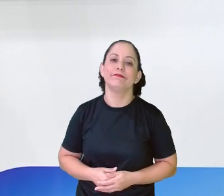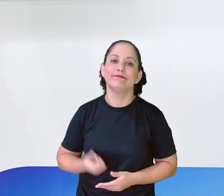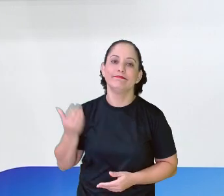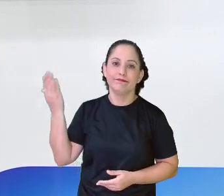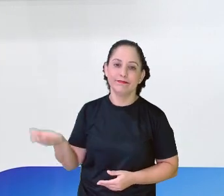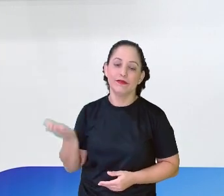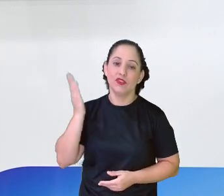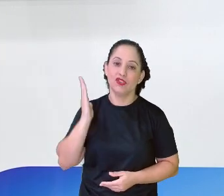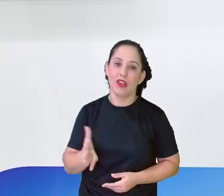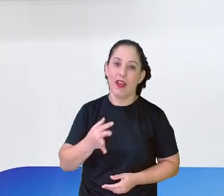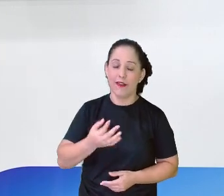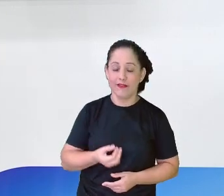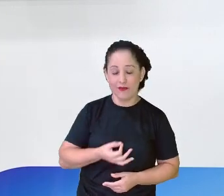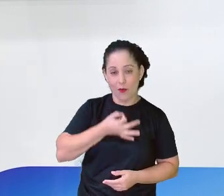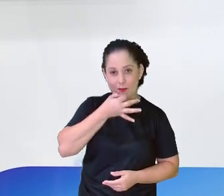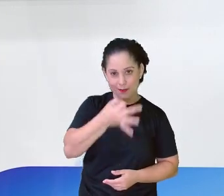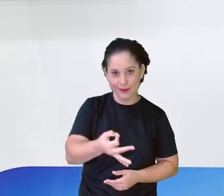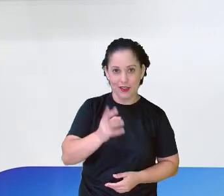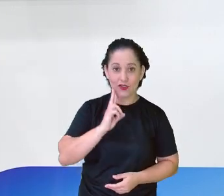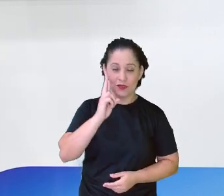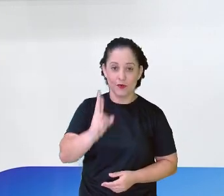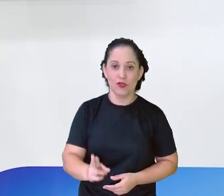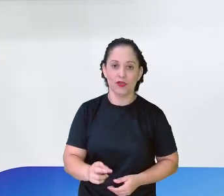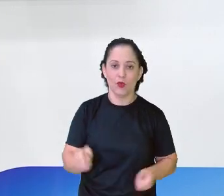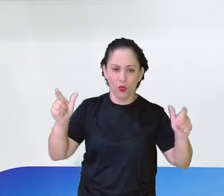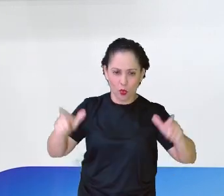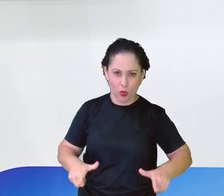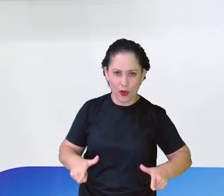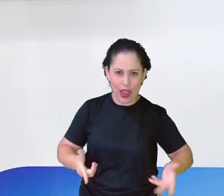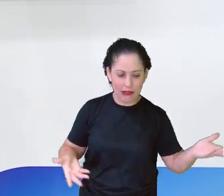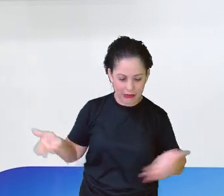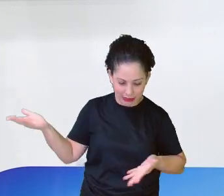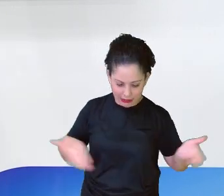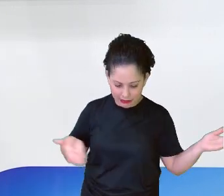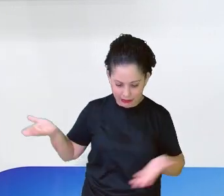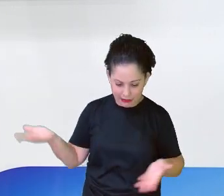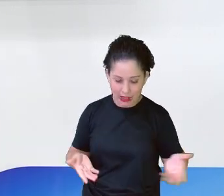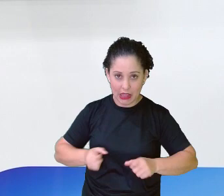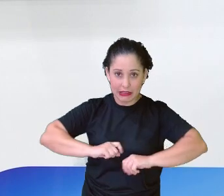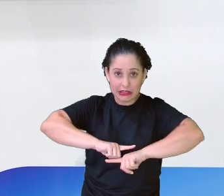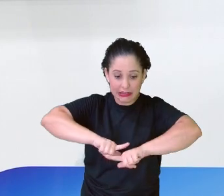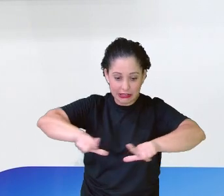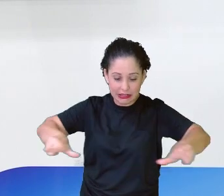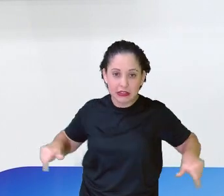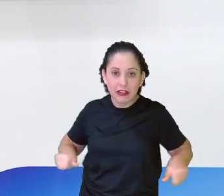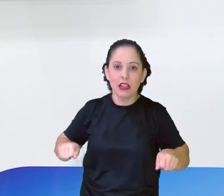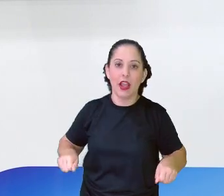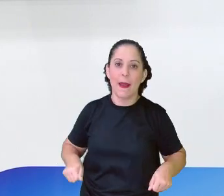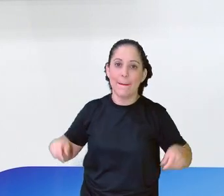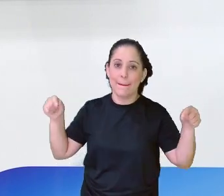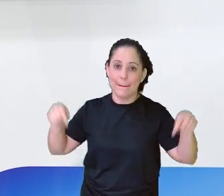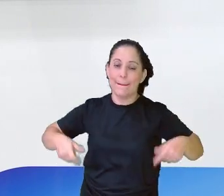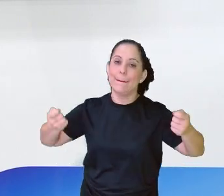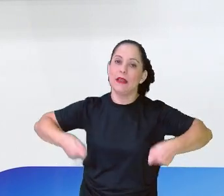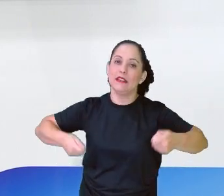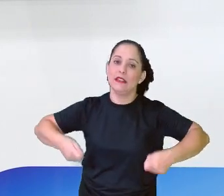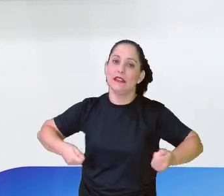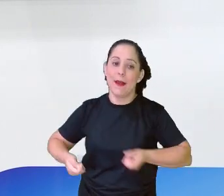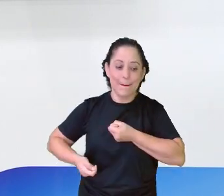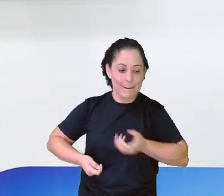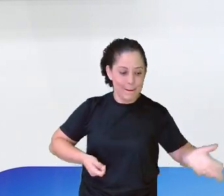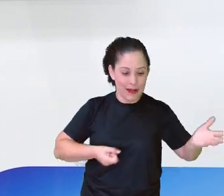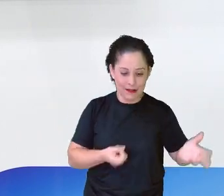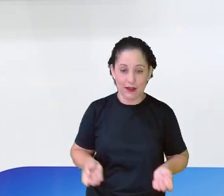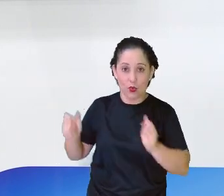a alternativa. Se a gente está desmatando um local para construir, a gente tem que colocar essa plantação, essa vegetação em